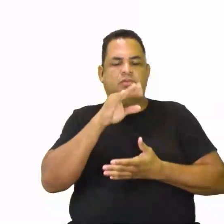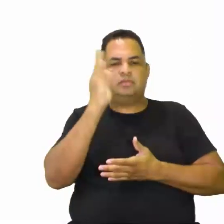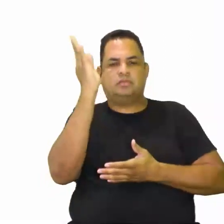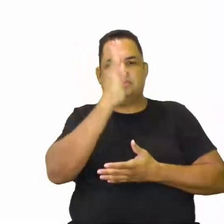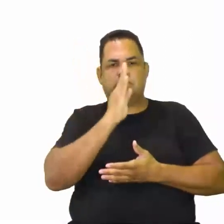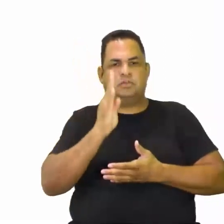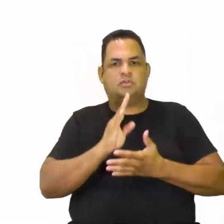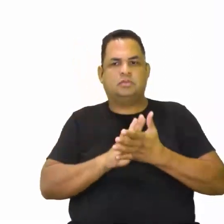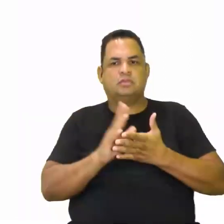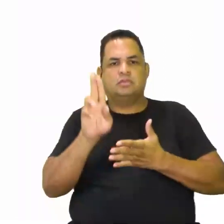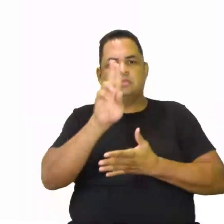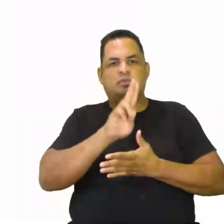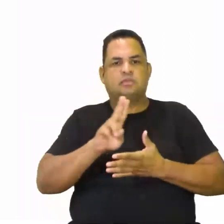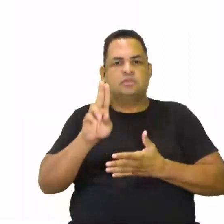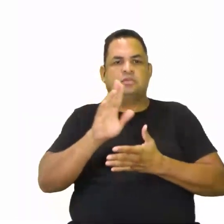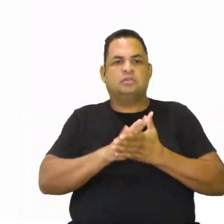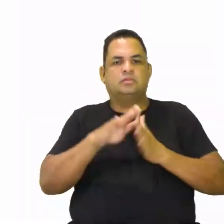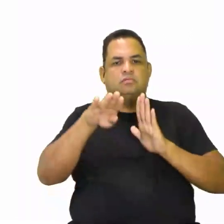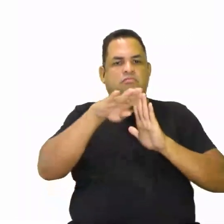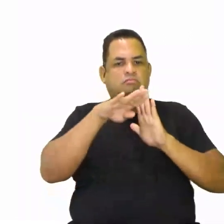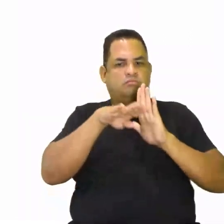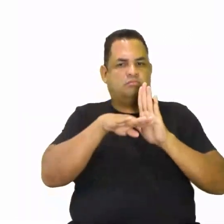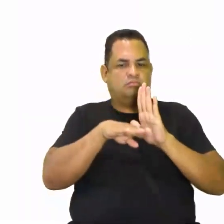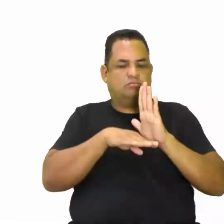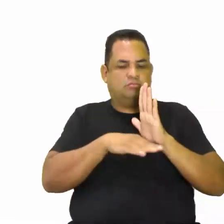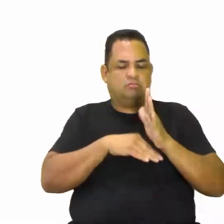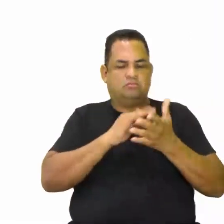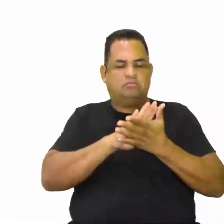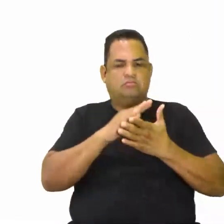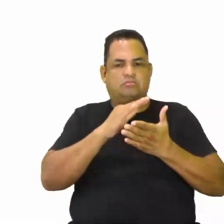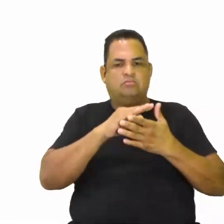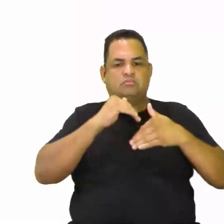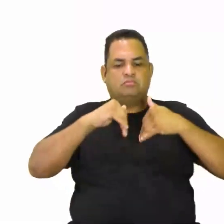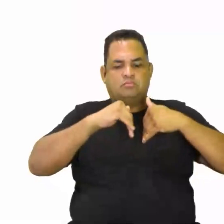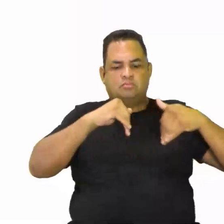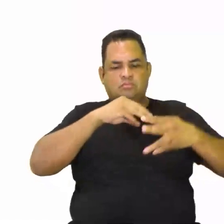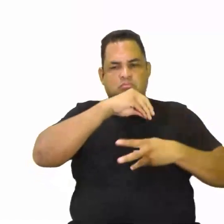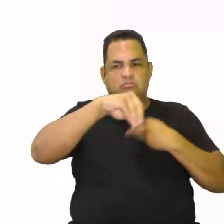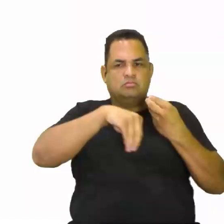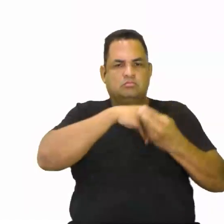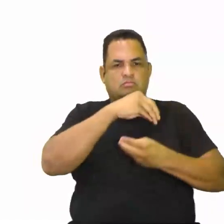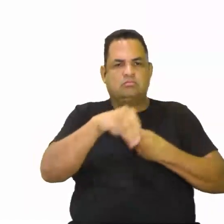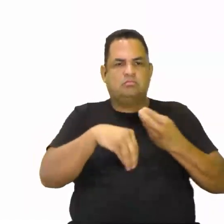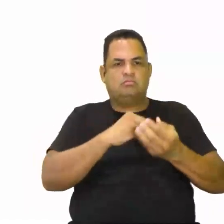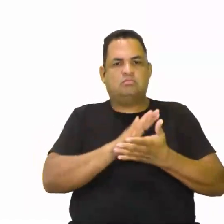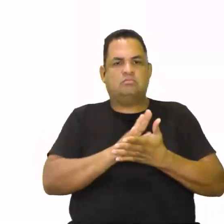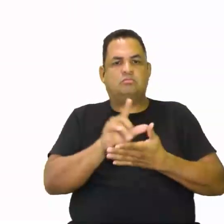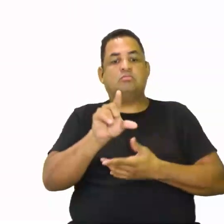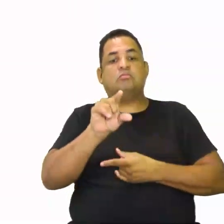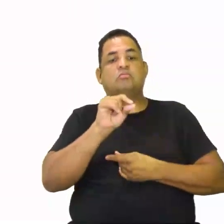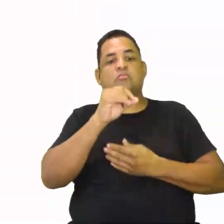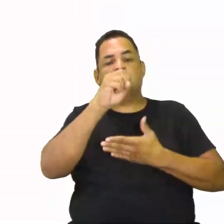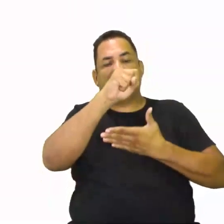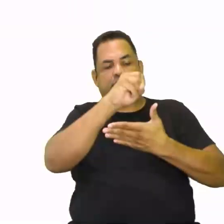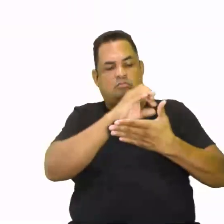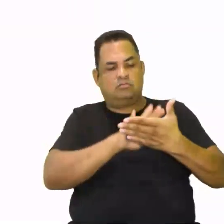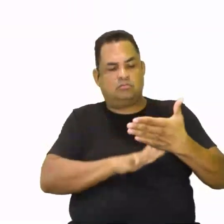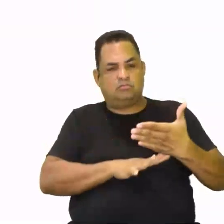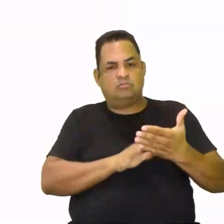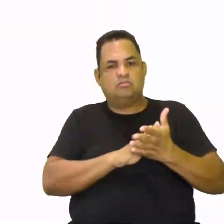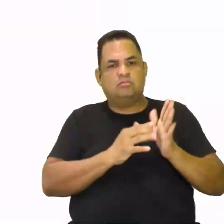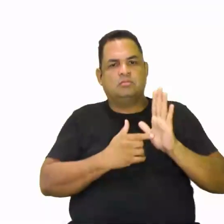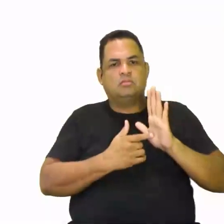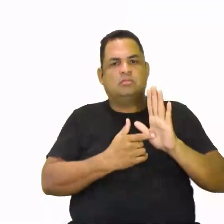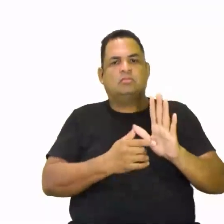brasileiro, são utilizados alguns procedimentos de separação de misturas. A alternativa que